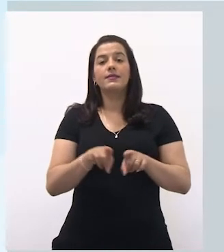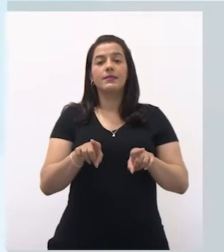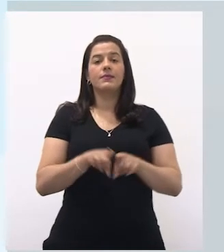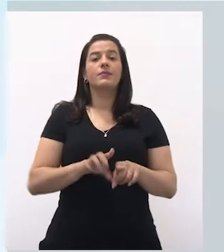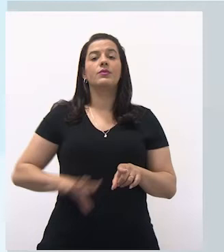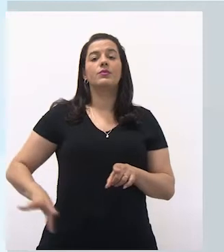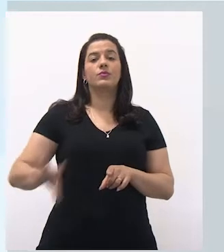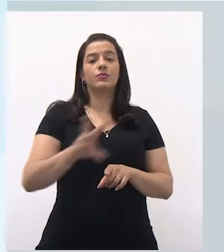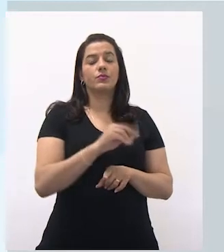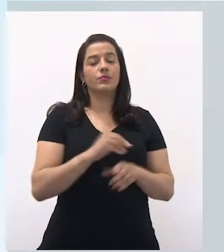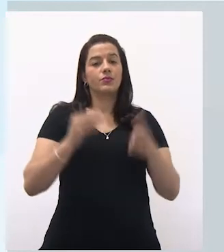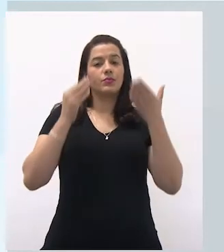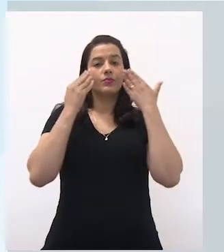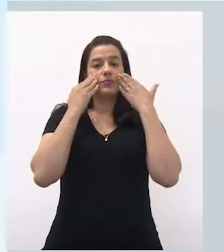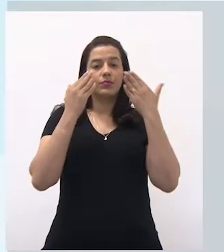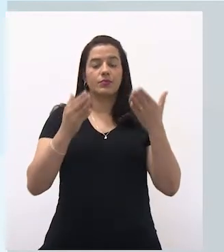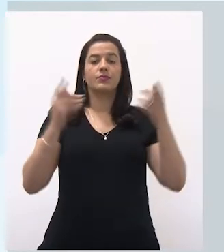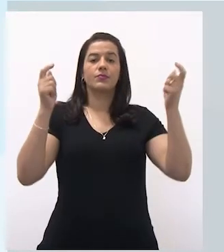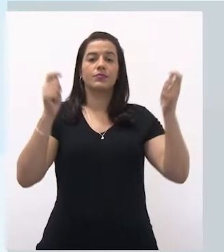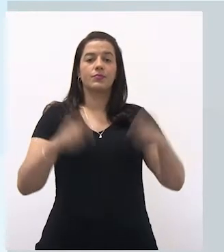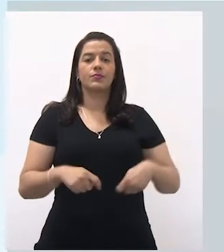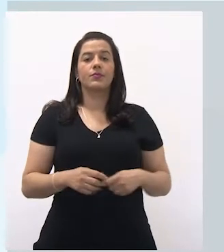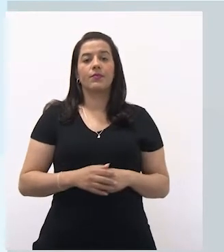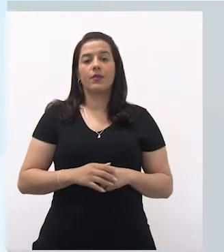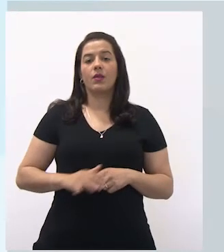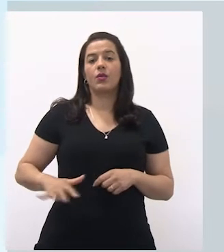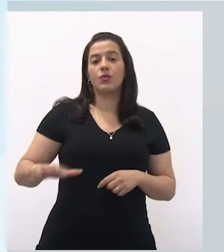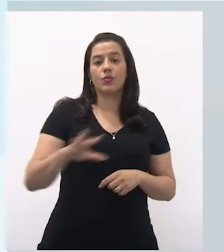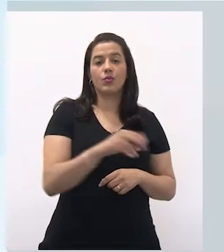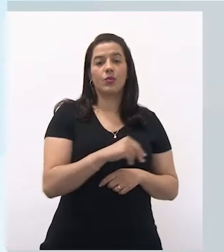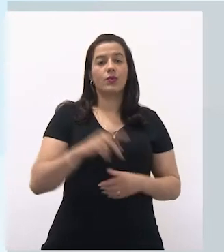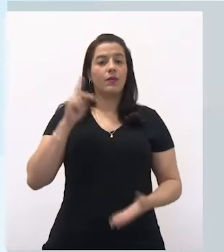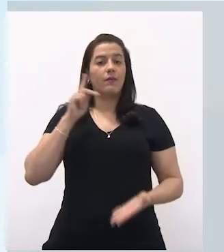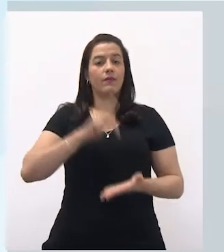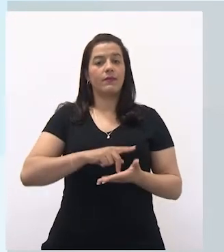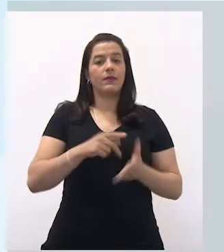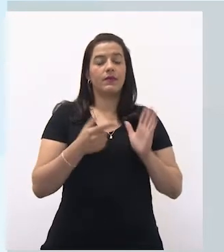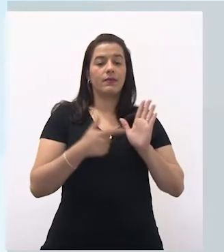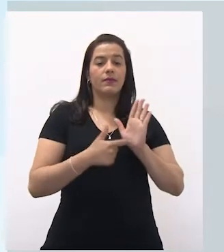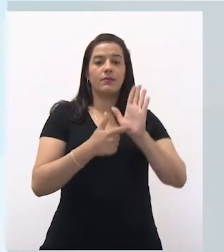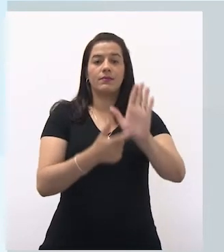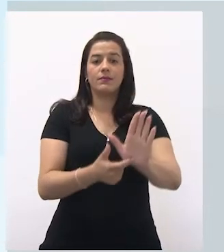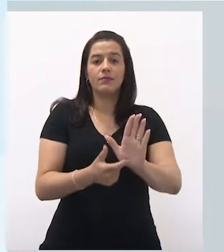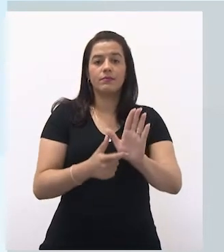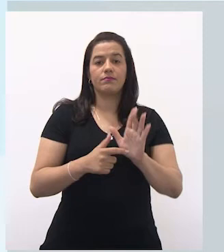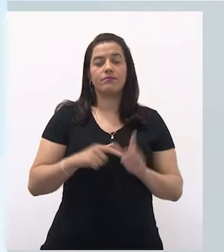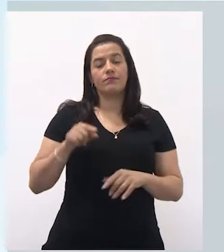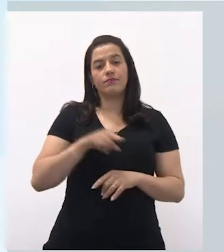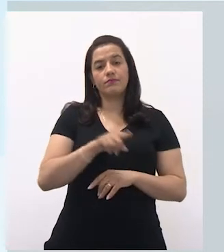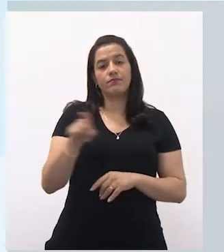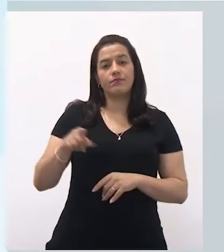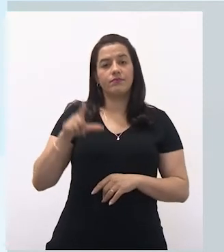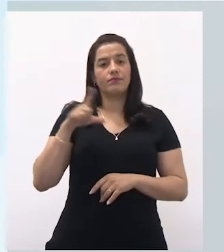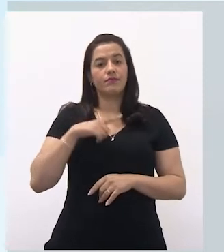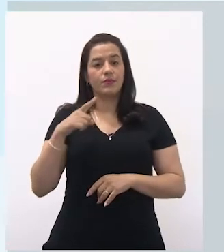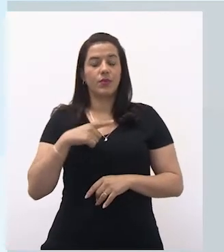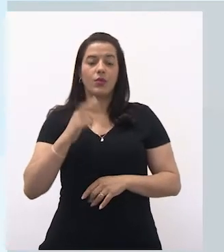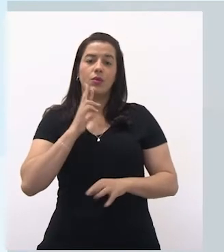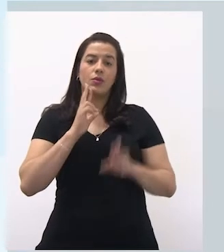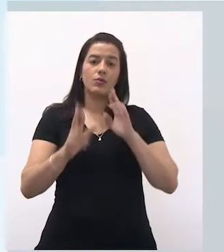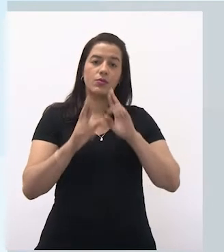que as evidências trouxeram. Validar se realmente aquilo que foi apresentado ali, né, pelos resultados